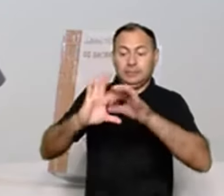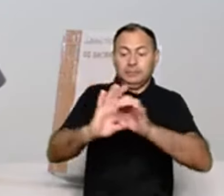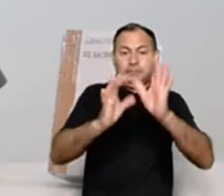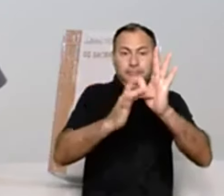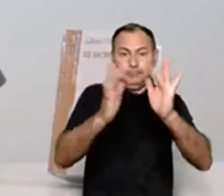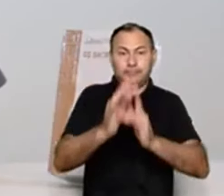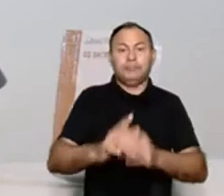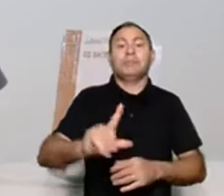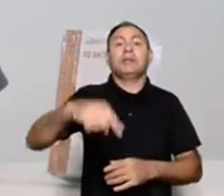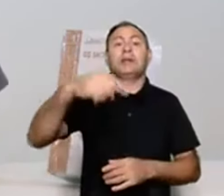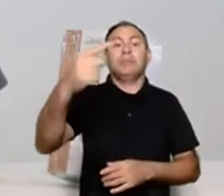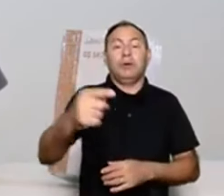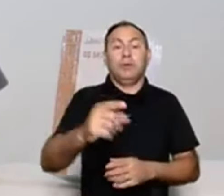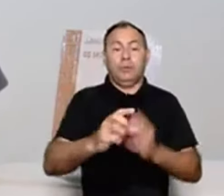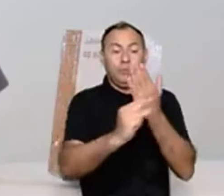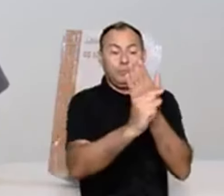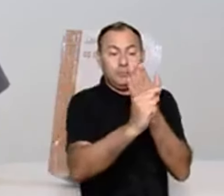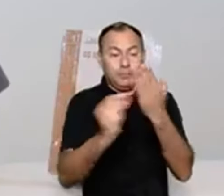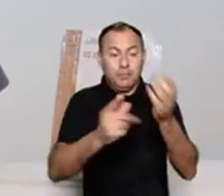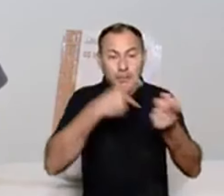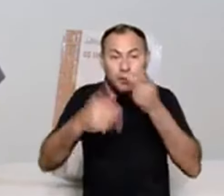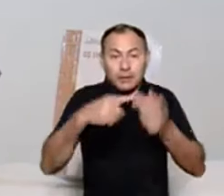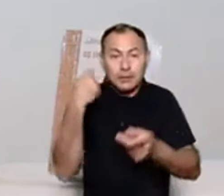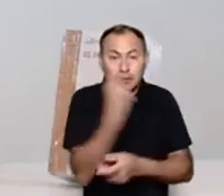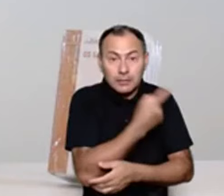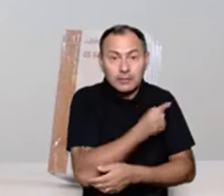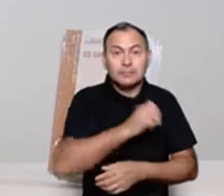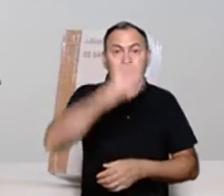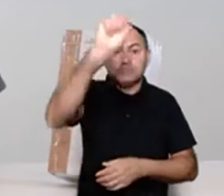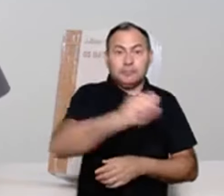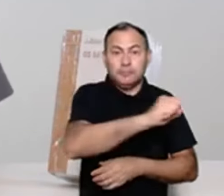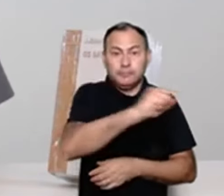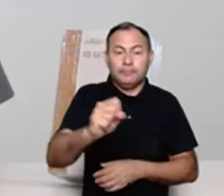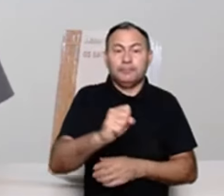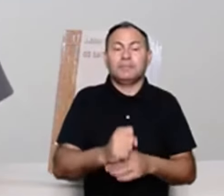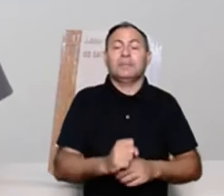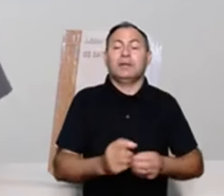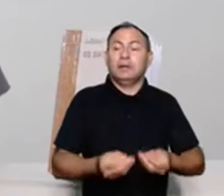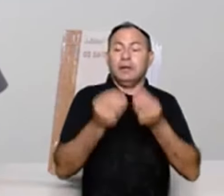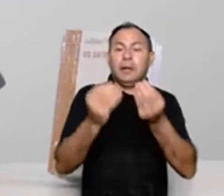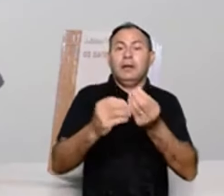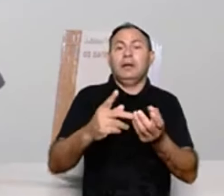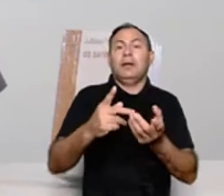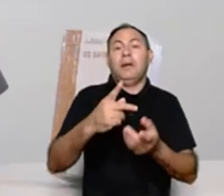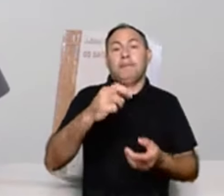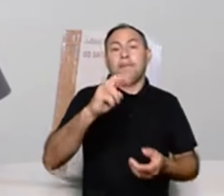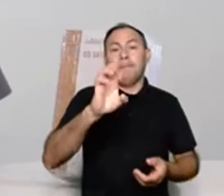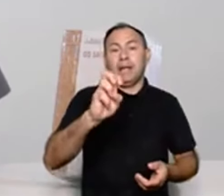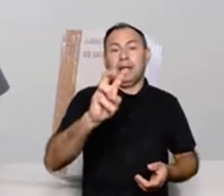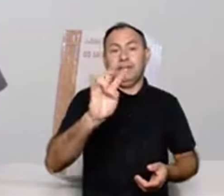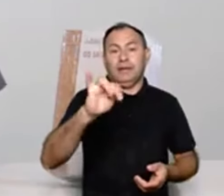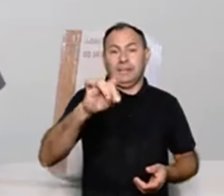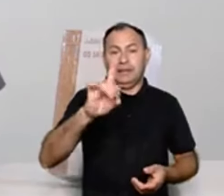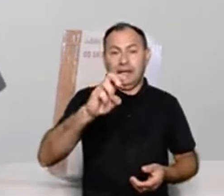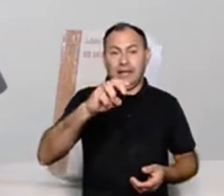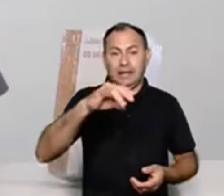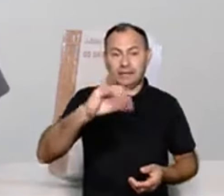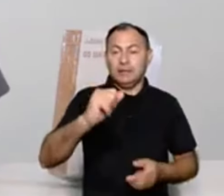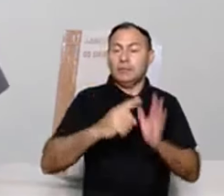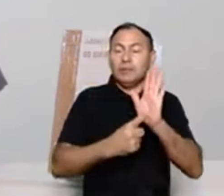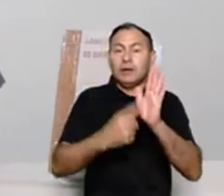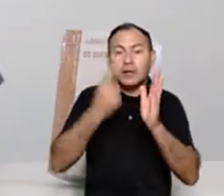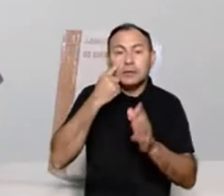Cristo. Depois, o autor fala para nós do sacramento da penitência, que era preciso ser revisto na sua